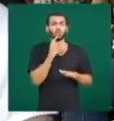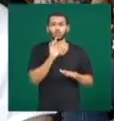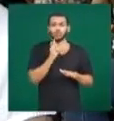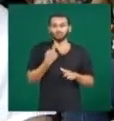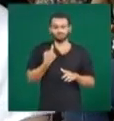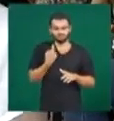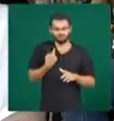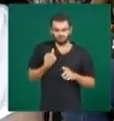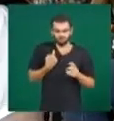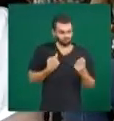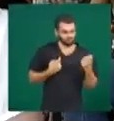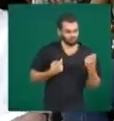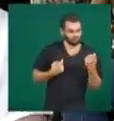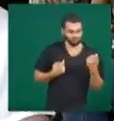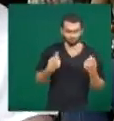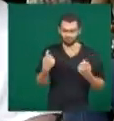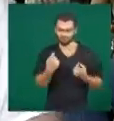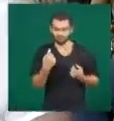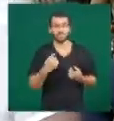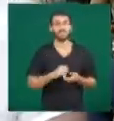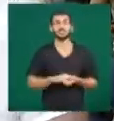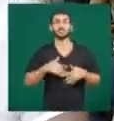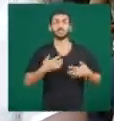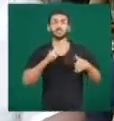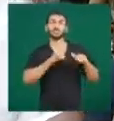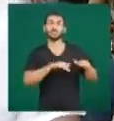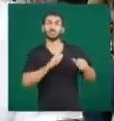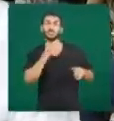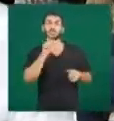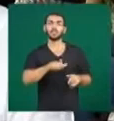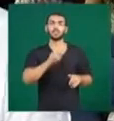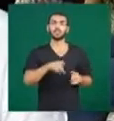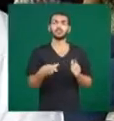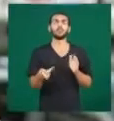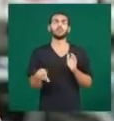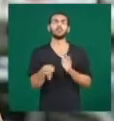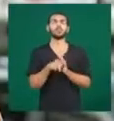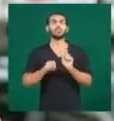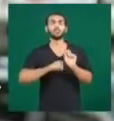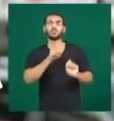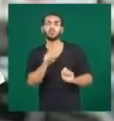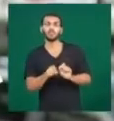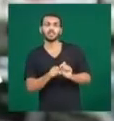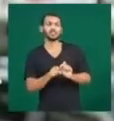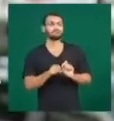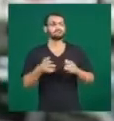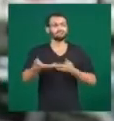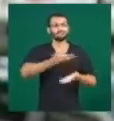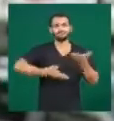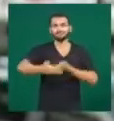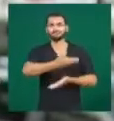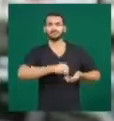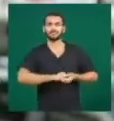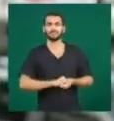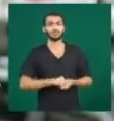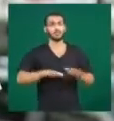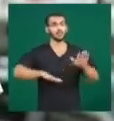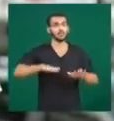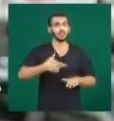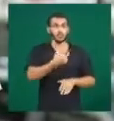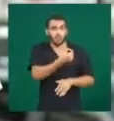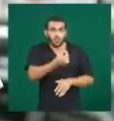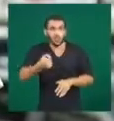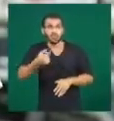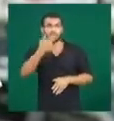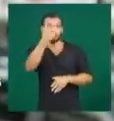afastados um do outro, e o Setembro Azul a gente vai propiciar um espaço para essa interlocução. Mais de 200 pessoas participaram da segunda